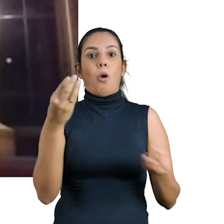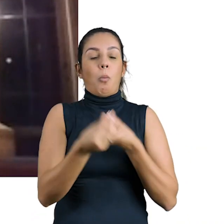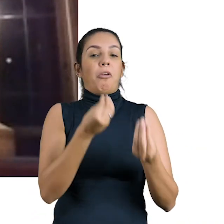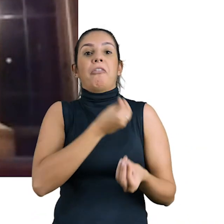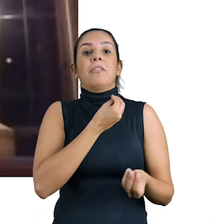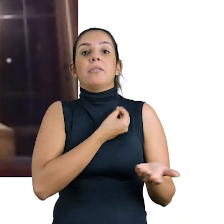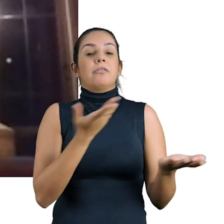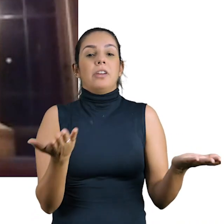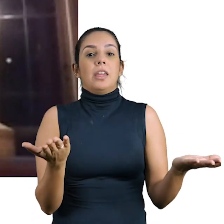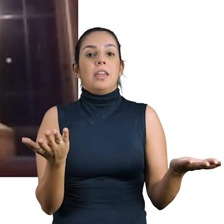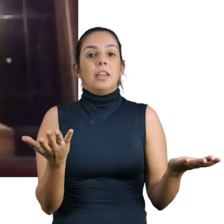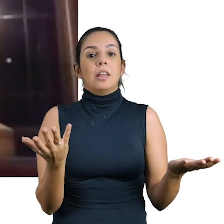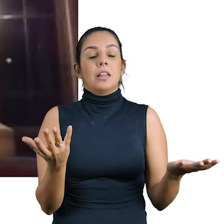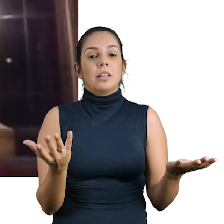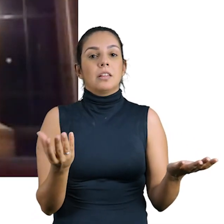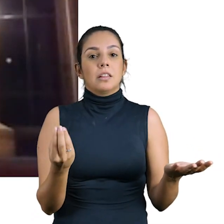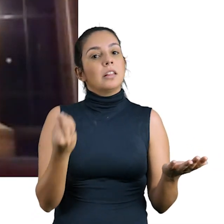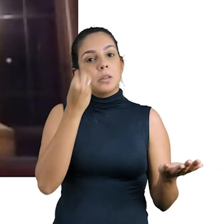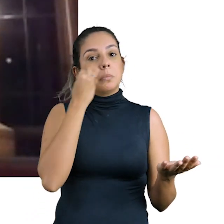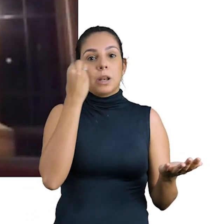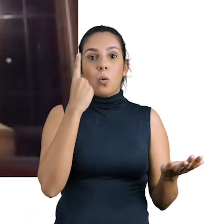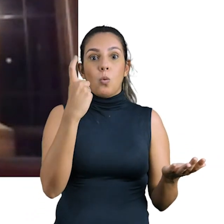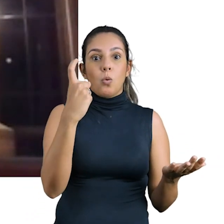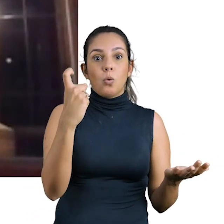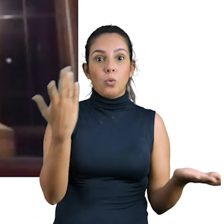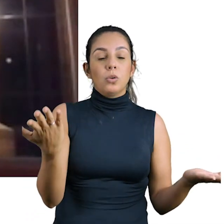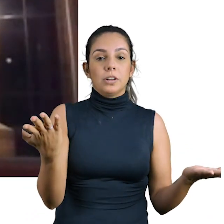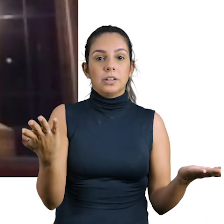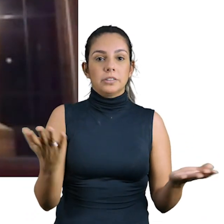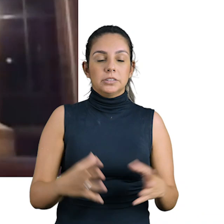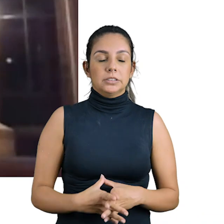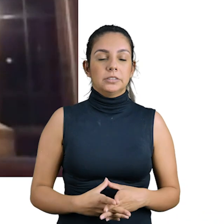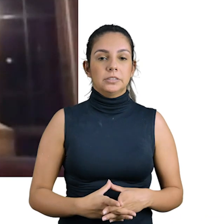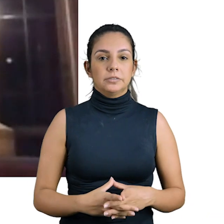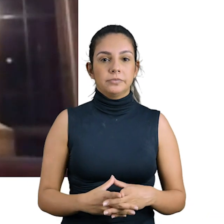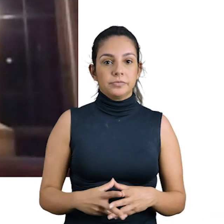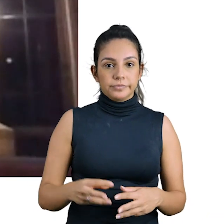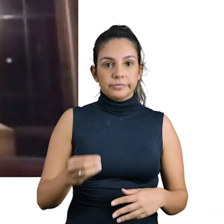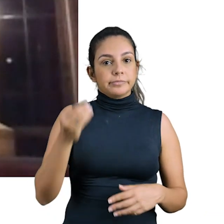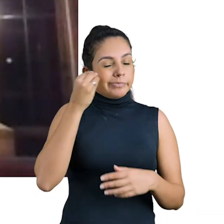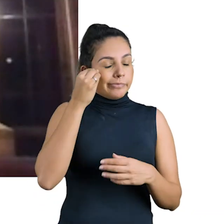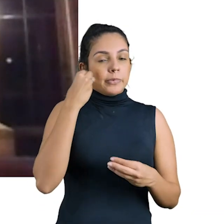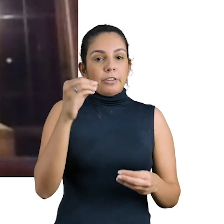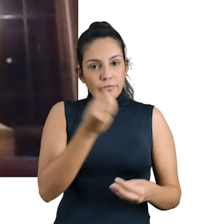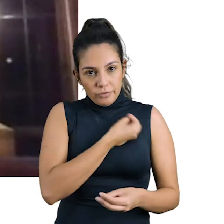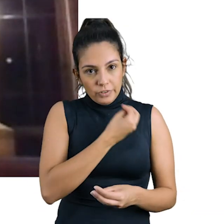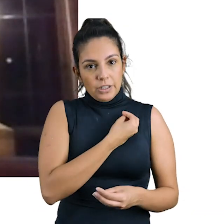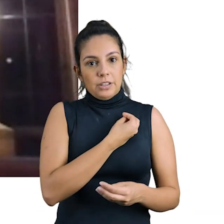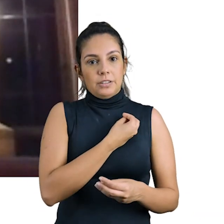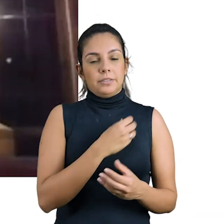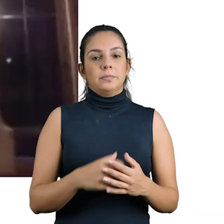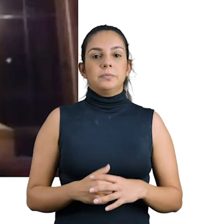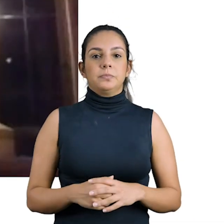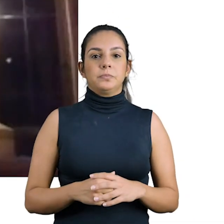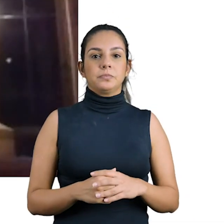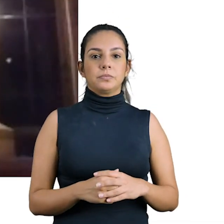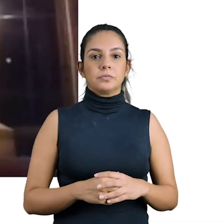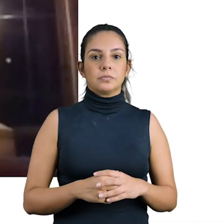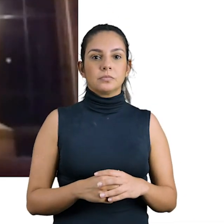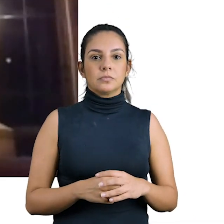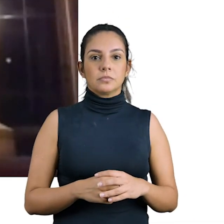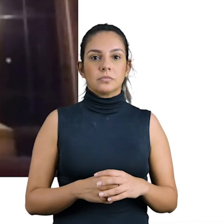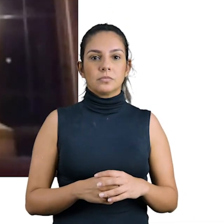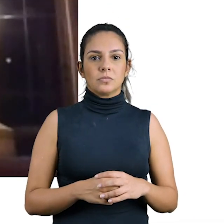é? Porque, enfim, experiências únicas são um pouco essas, né? Elas têm que ser vividas na sua plenitude. Mas